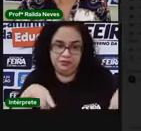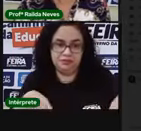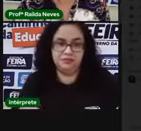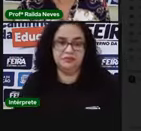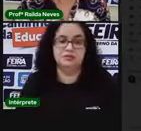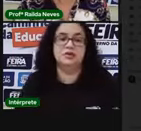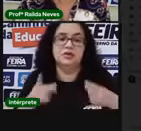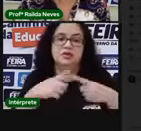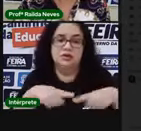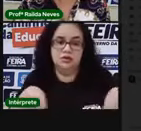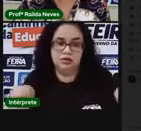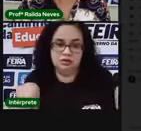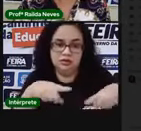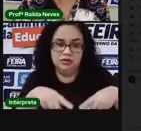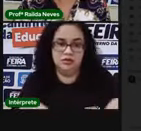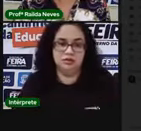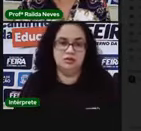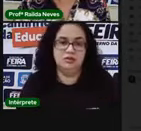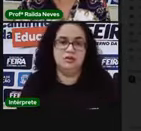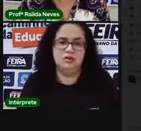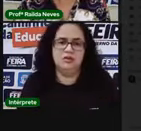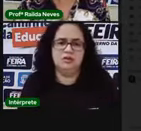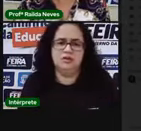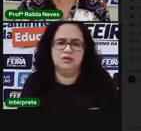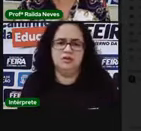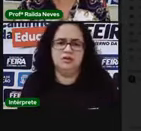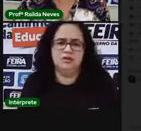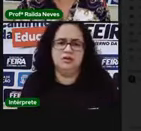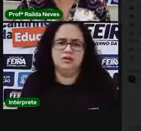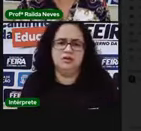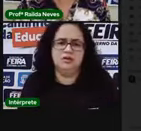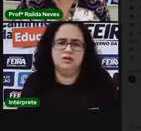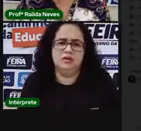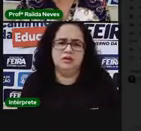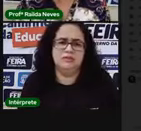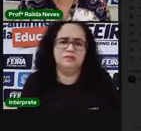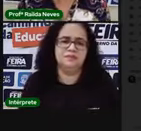A musiquinha, João, não é a poesia agora, é a musiquinha.